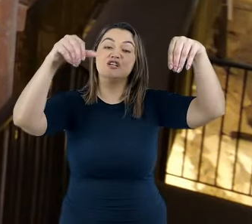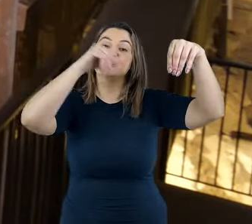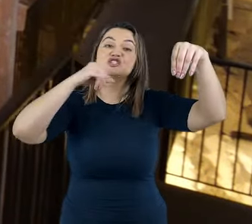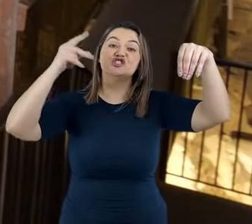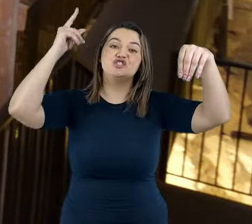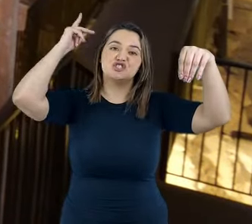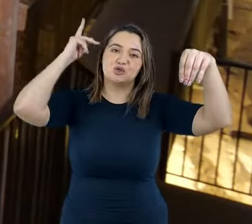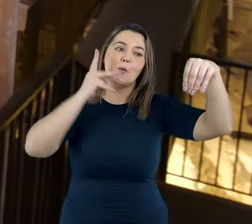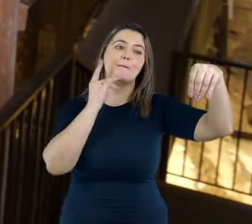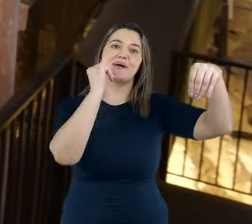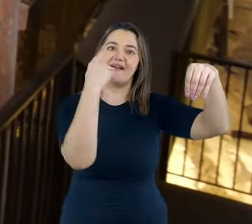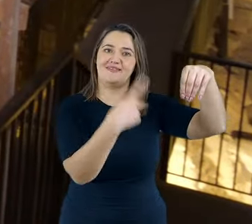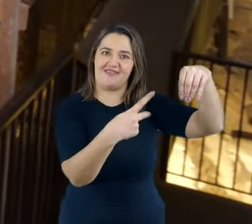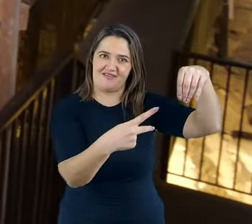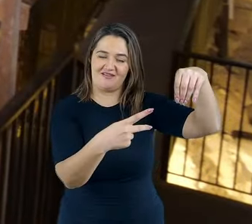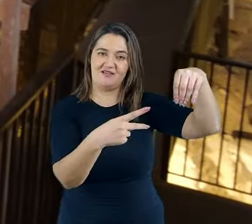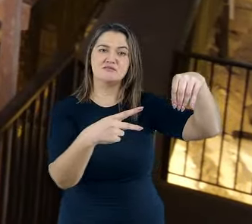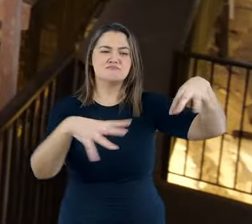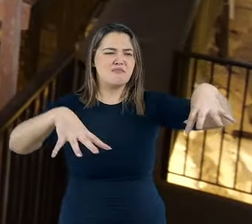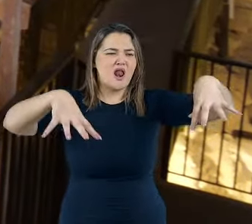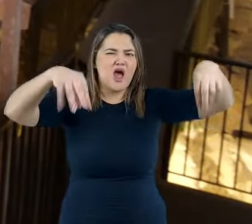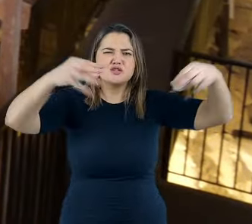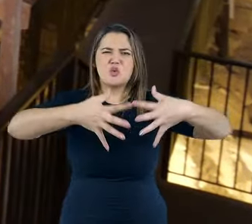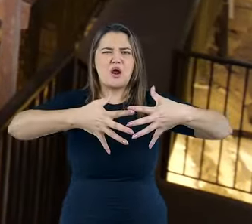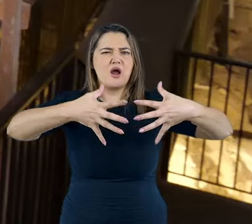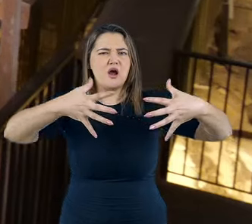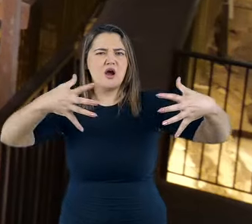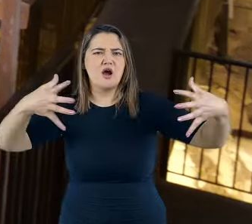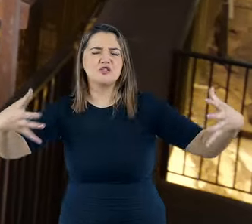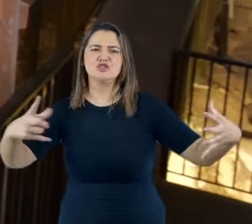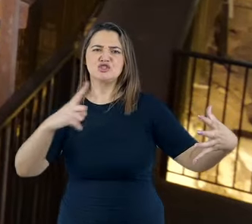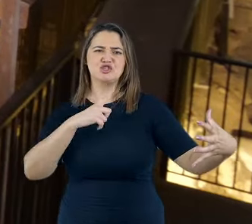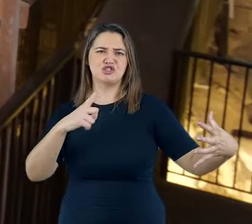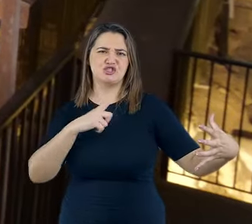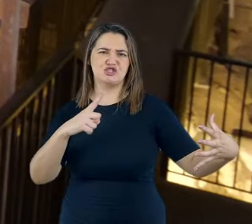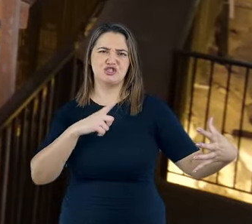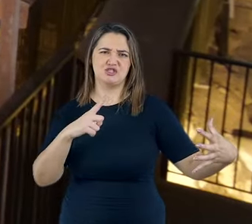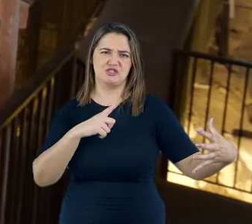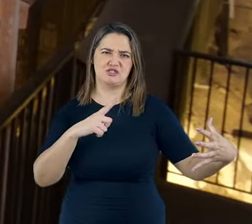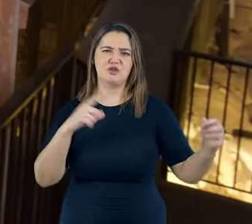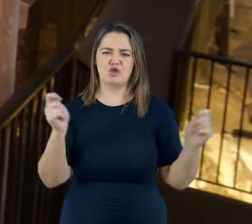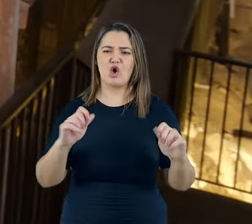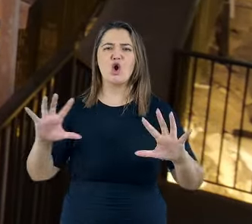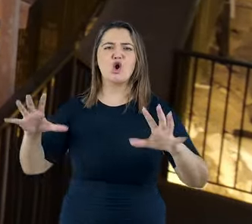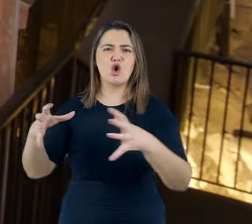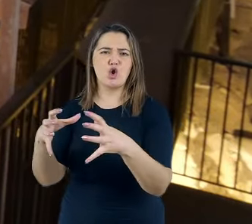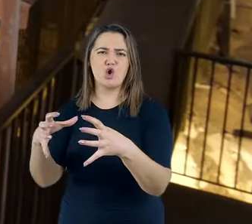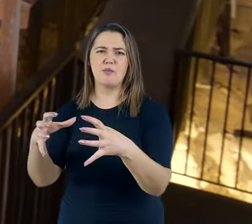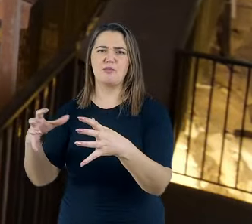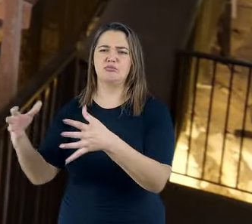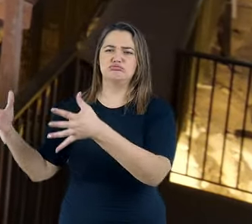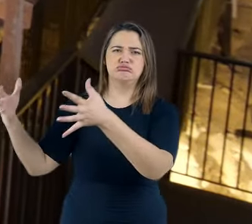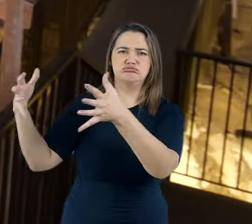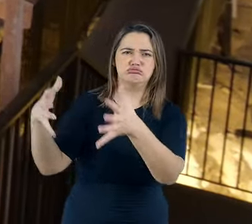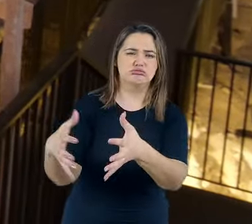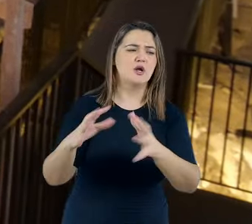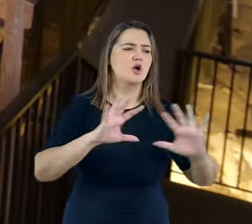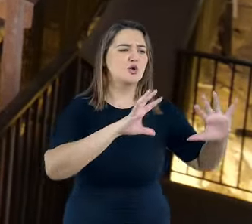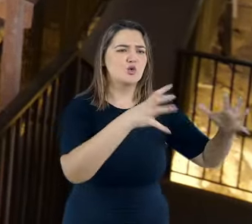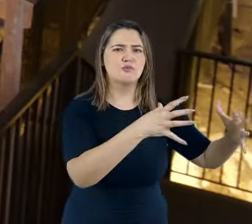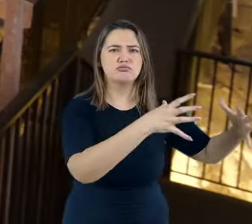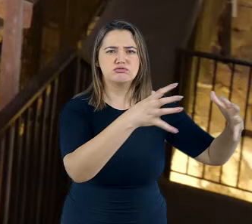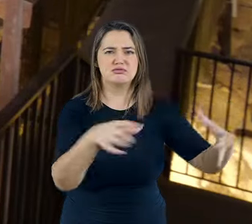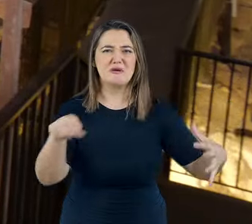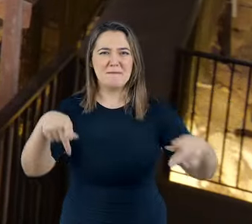rei Herodes. Perceberam? Esse palácio era grande o bastante para abrigar as duas comitivas dos dois governantes que,